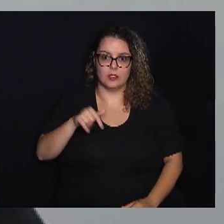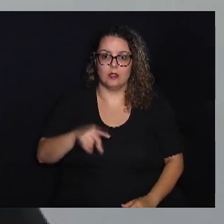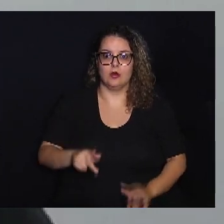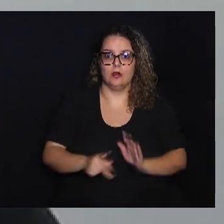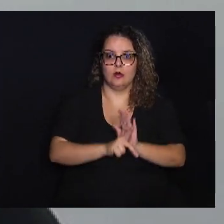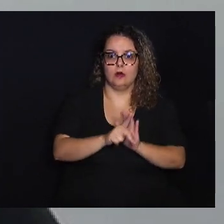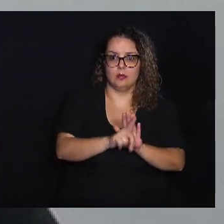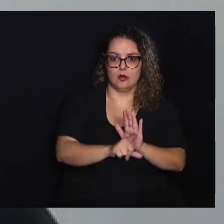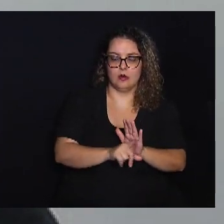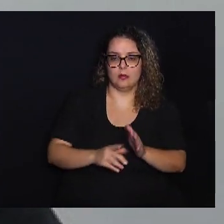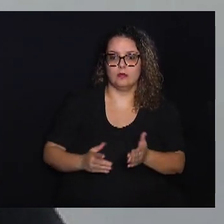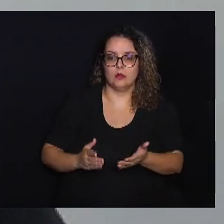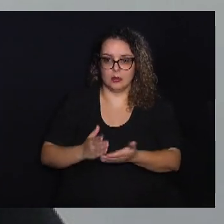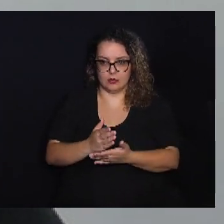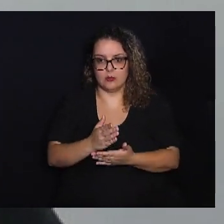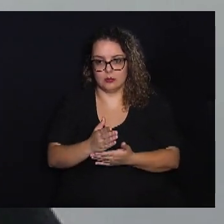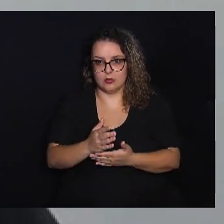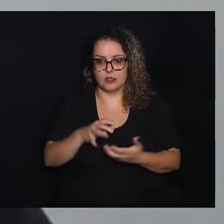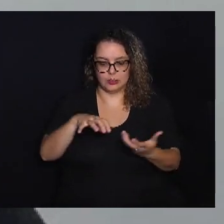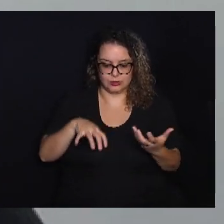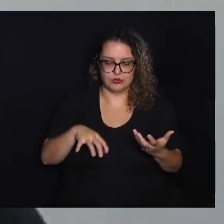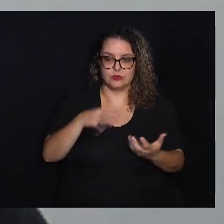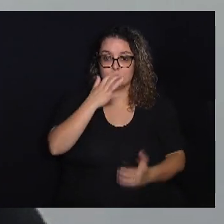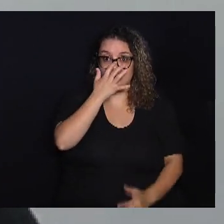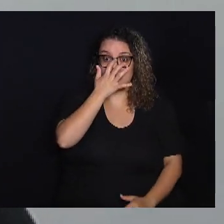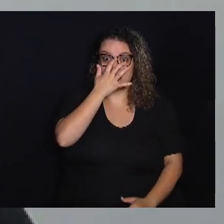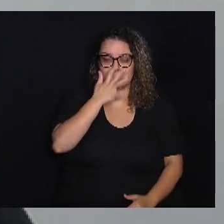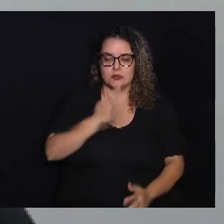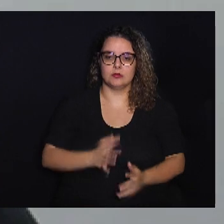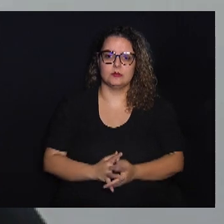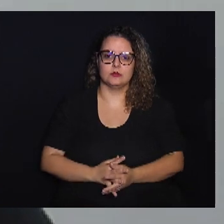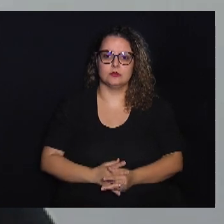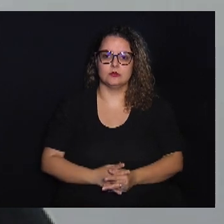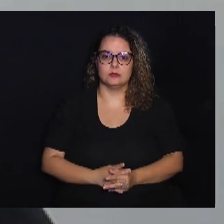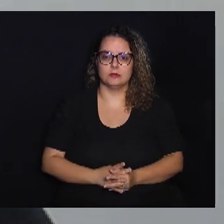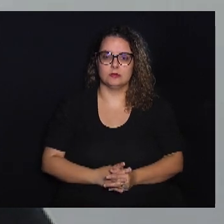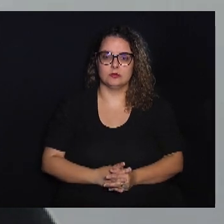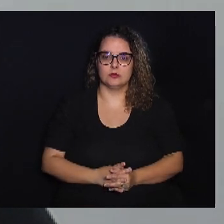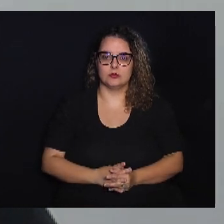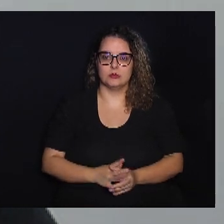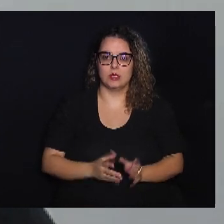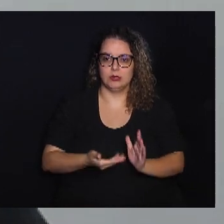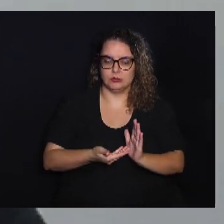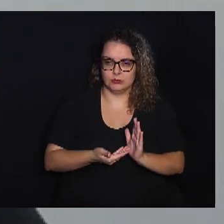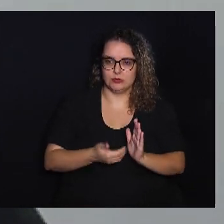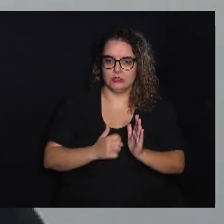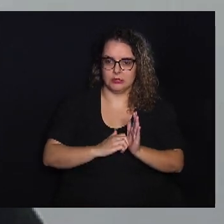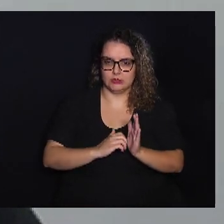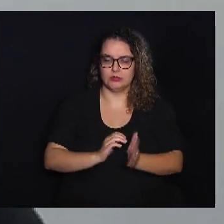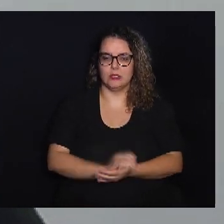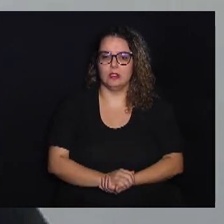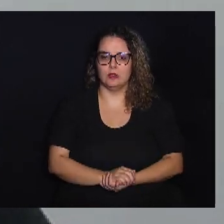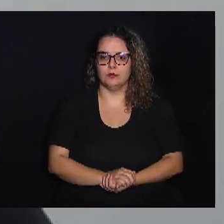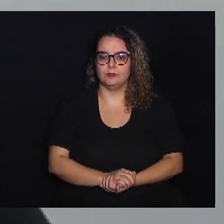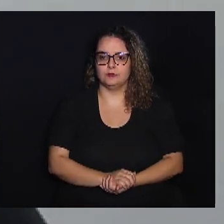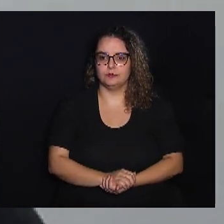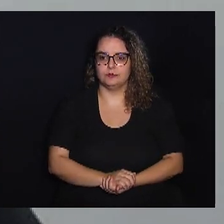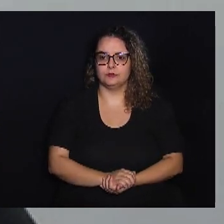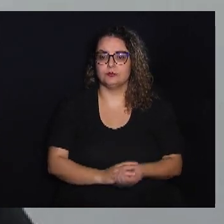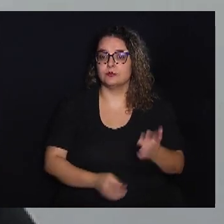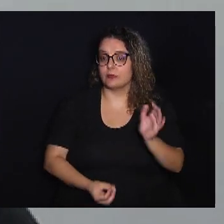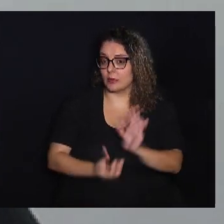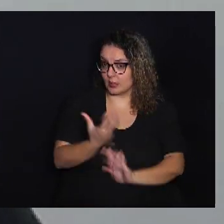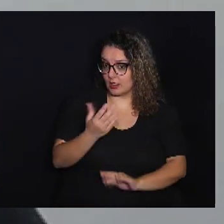é que é isso? Então, pacientes entre 50 e 80 anos que ou fumam ou pararam de fumar há menos